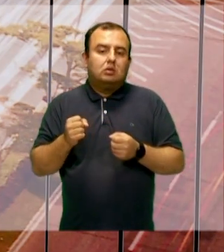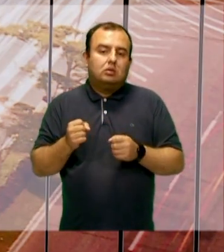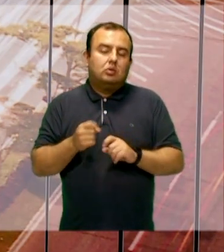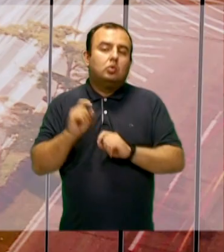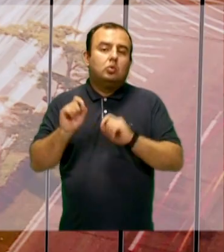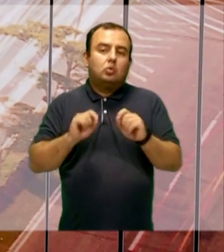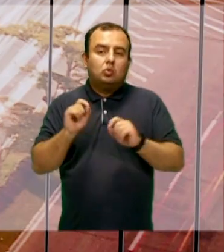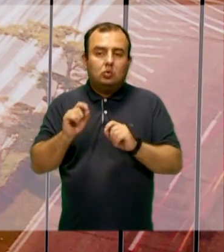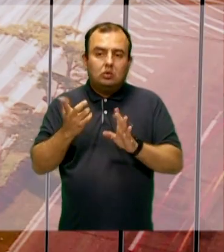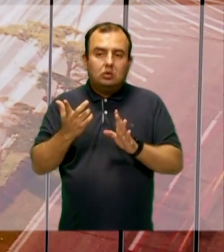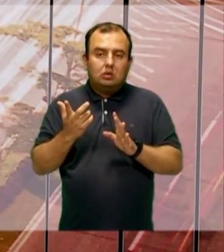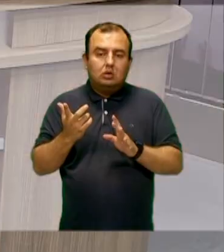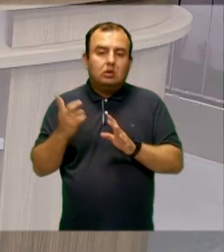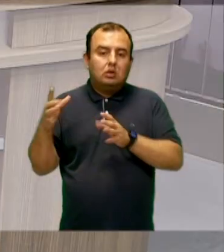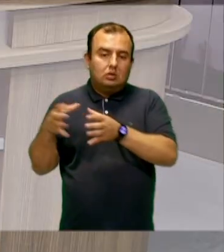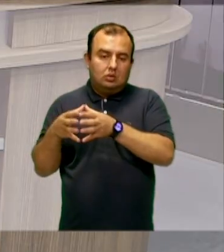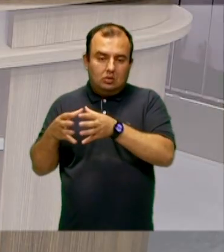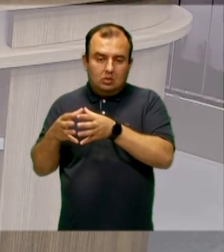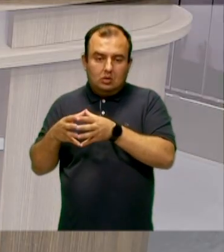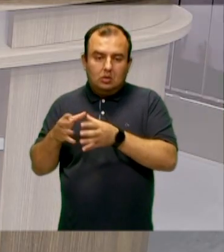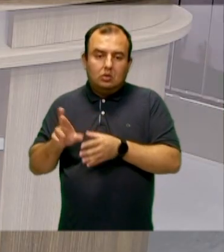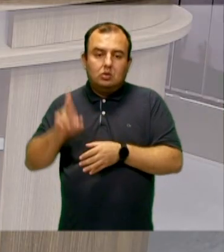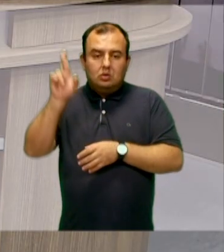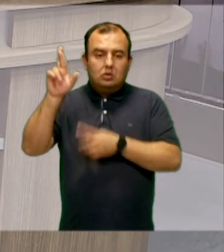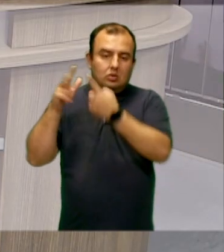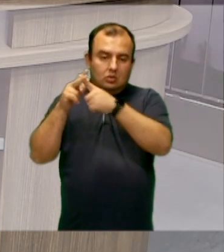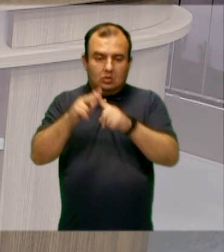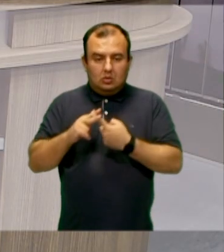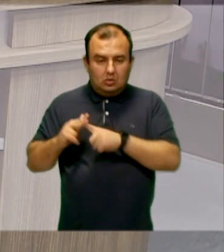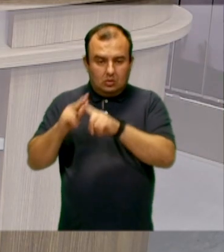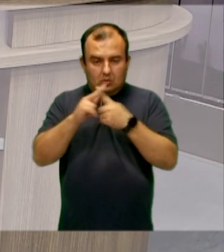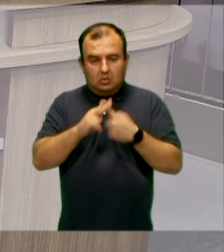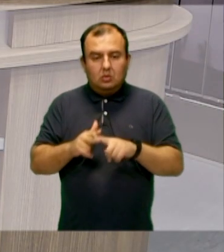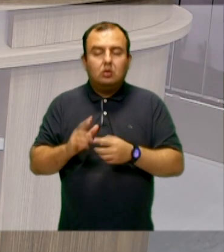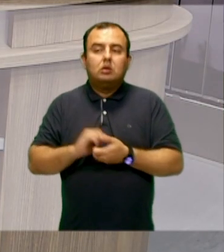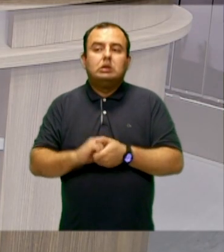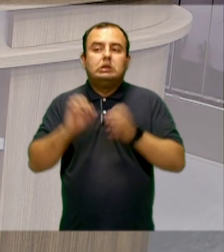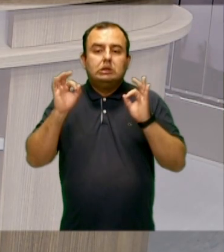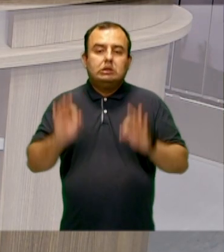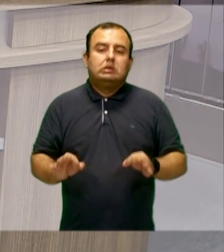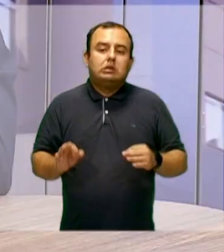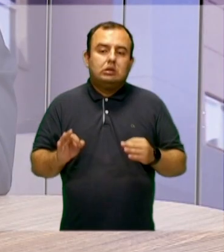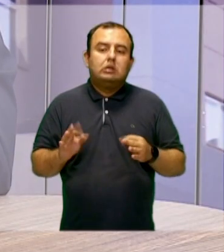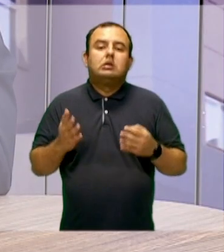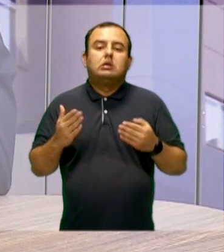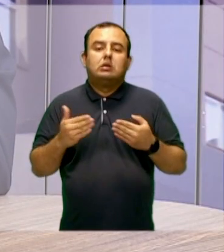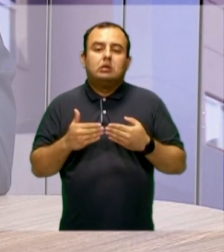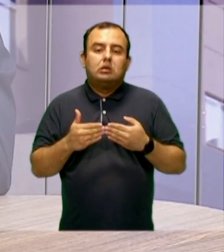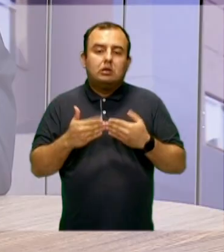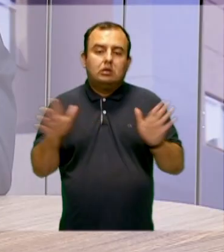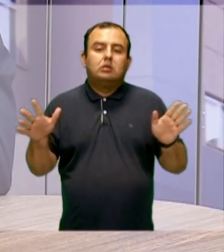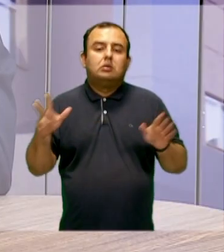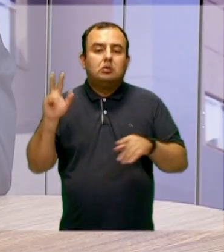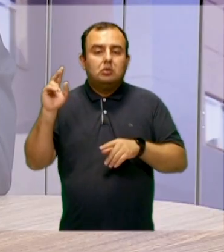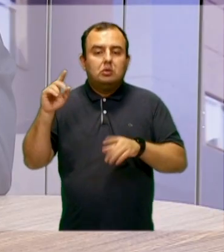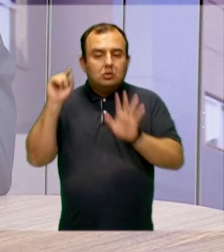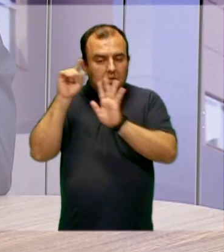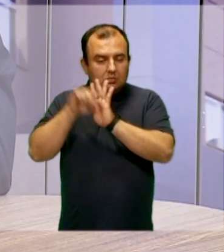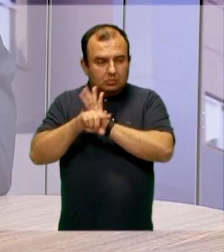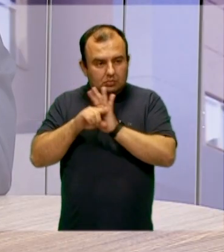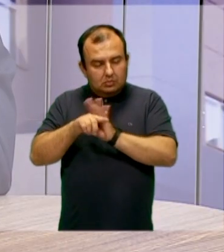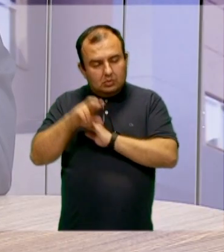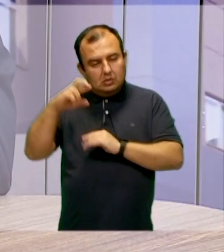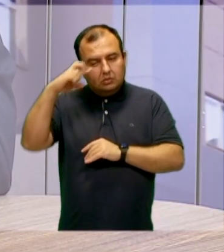É incumbência da entidade que recebeu fazer esse conserto. Exatamente. A gente abriu para vistoria, né? Todos